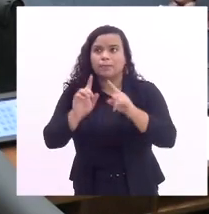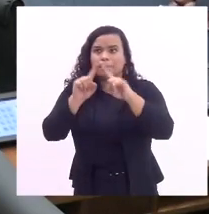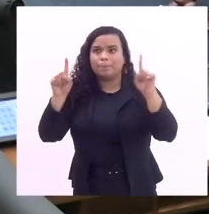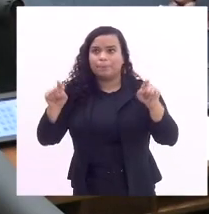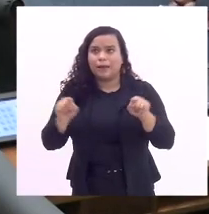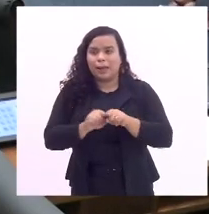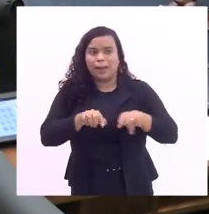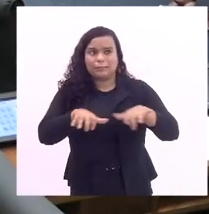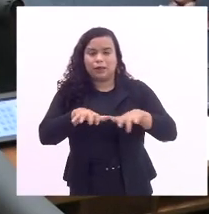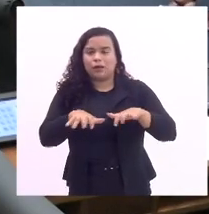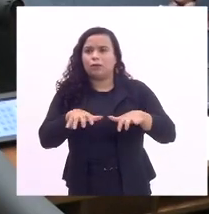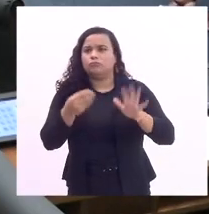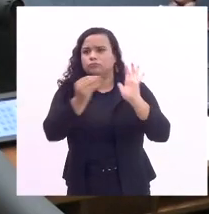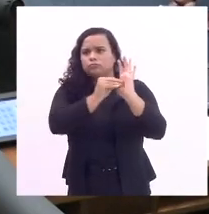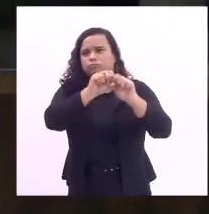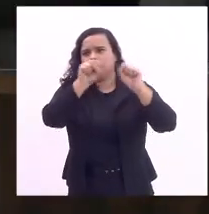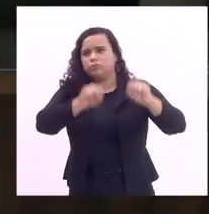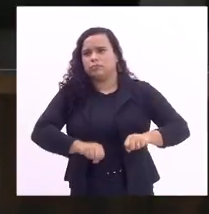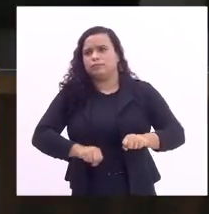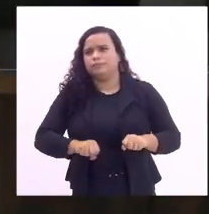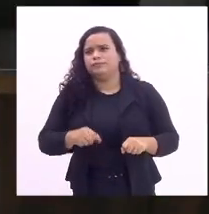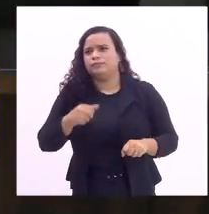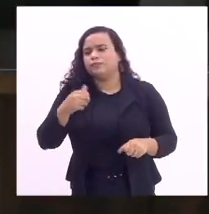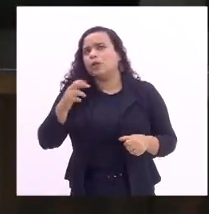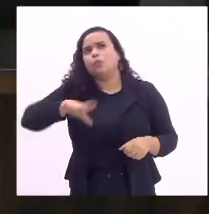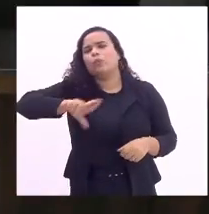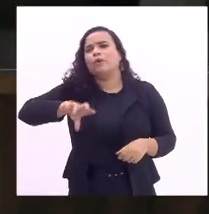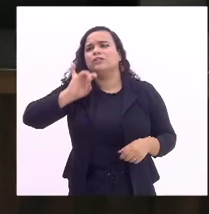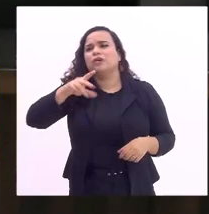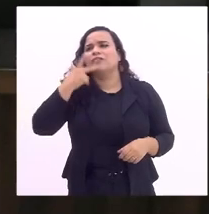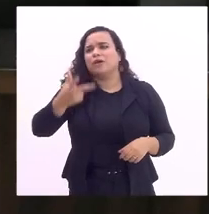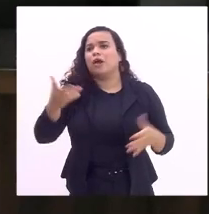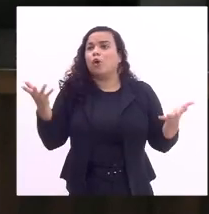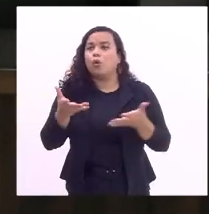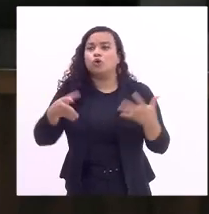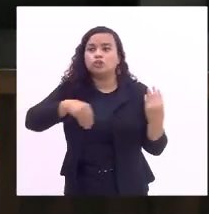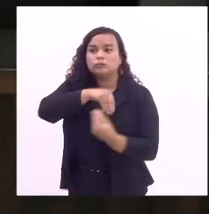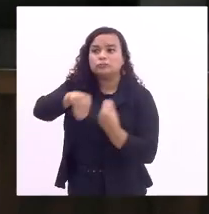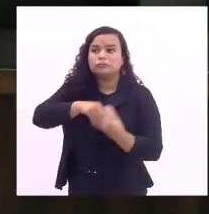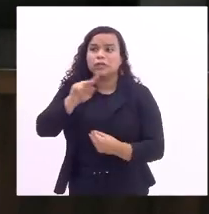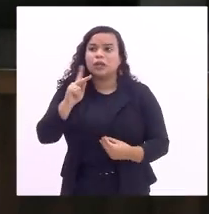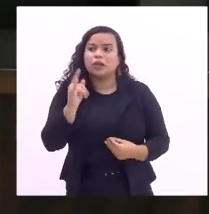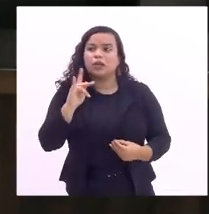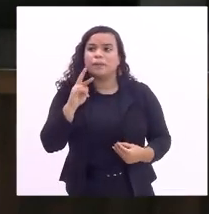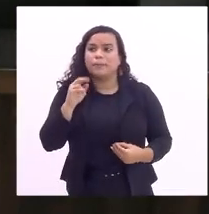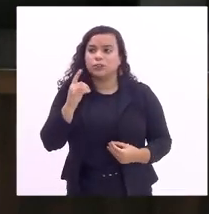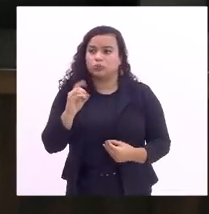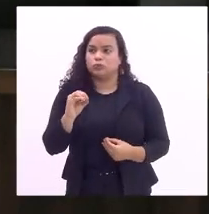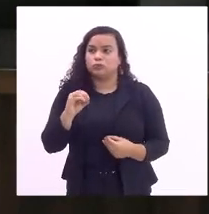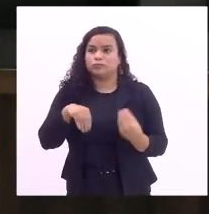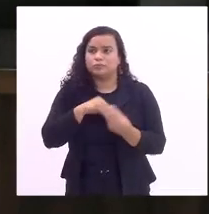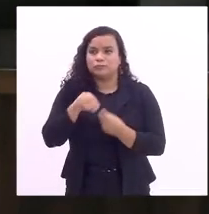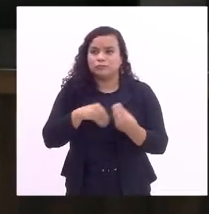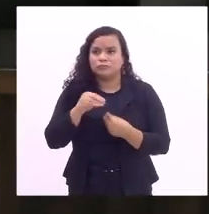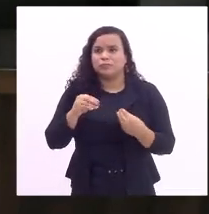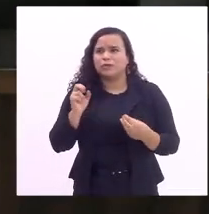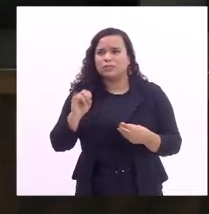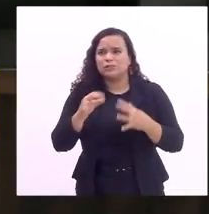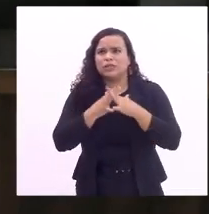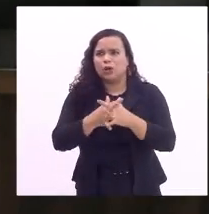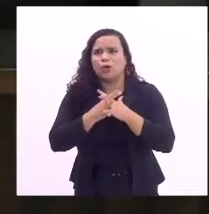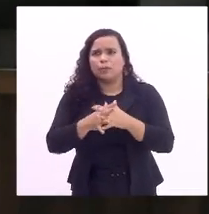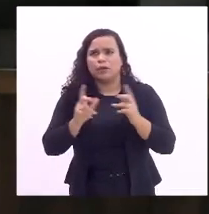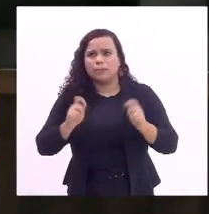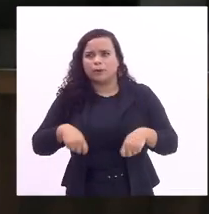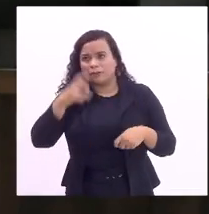falar. E porque nós estamos hoje híbrido. Vai poder de todo jeito. Se a gente pode complicar, por que a gente vai facilitar,